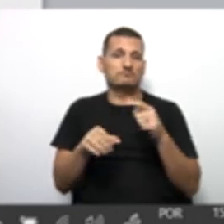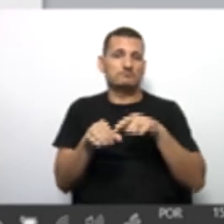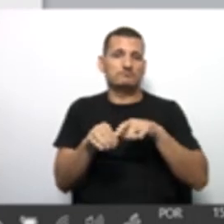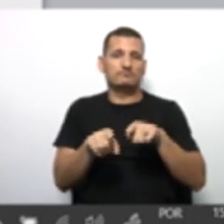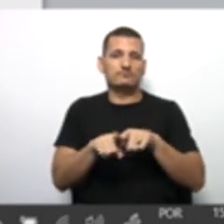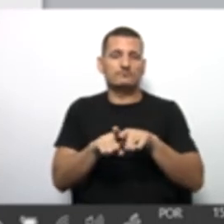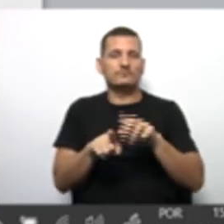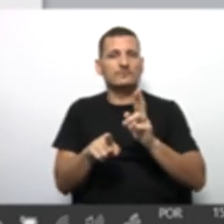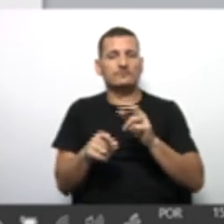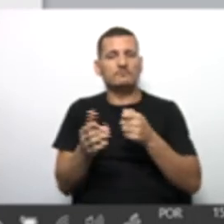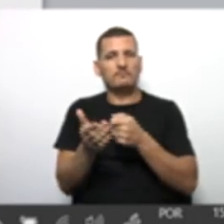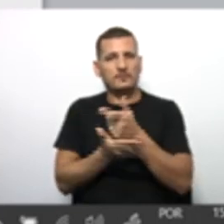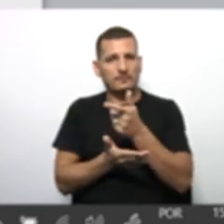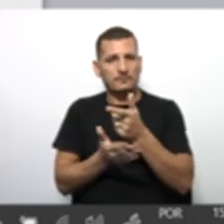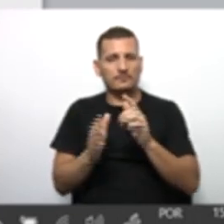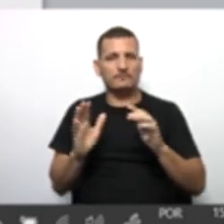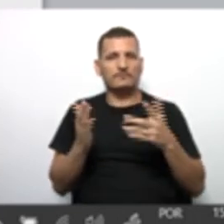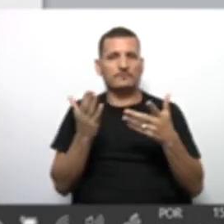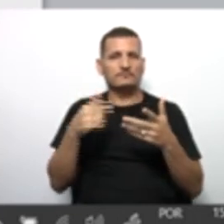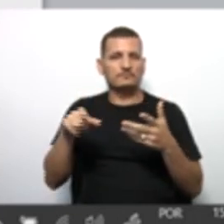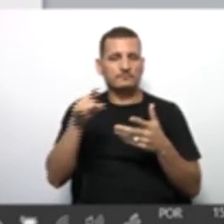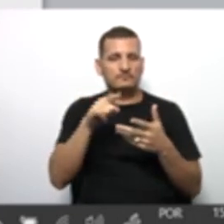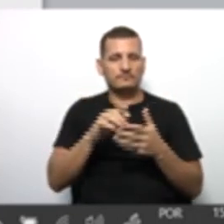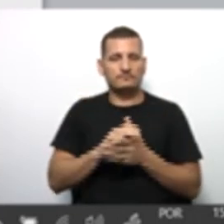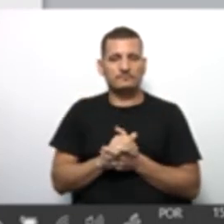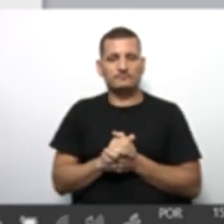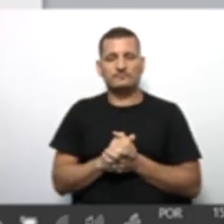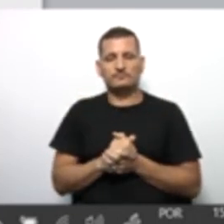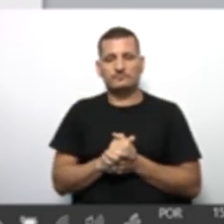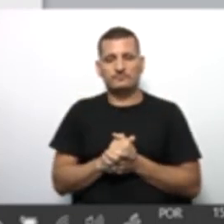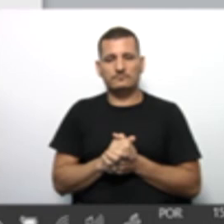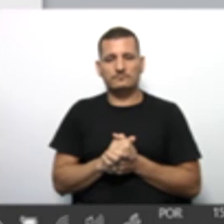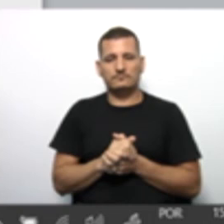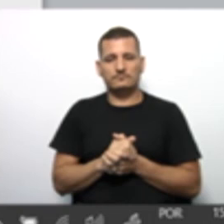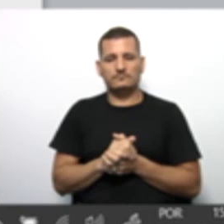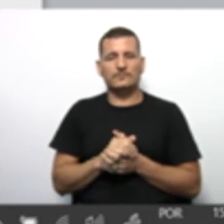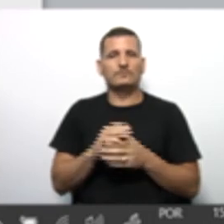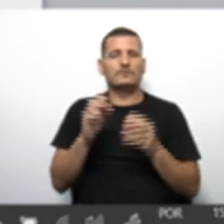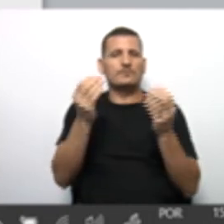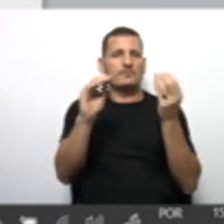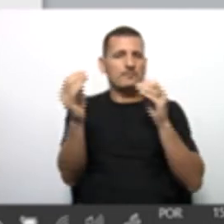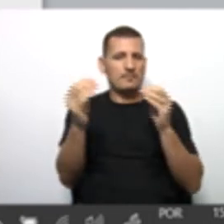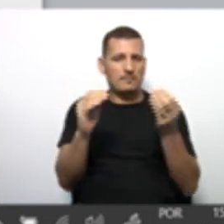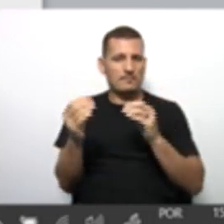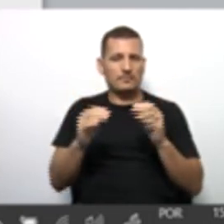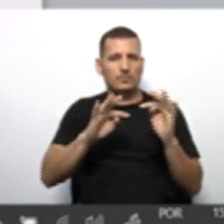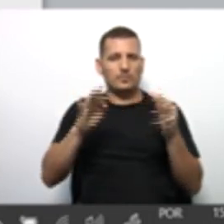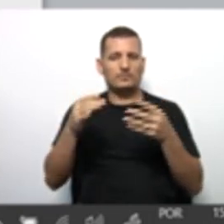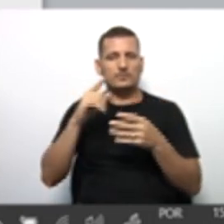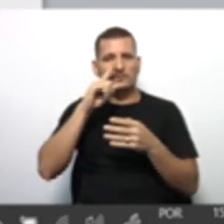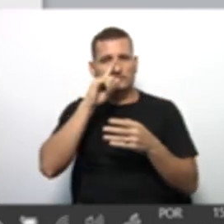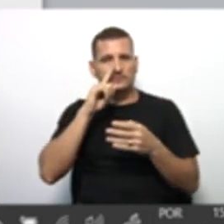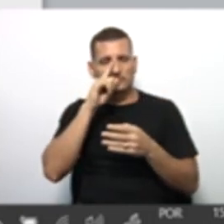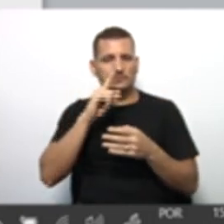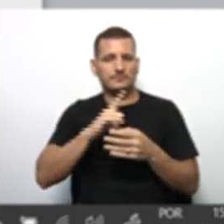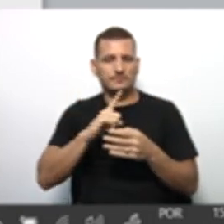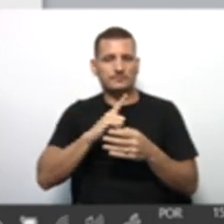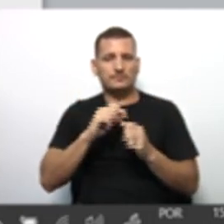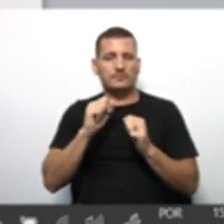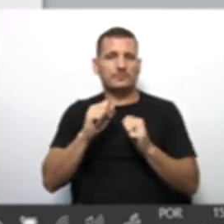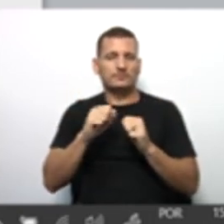vocês precisam de requisitos para poder realizar a festa, tá? Partes interessadas e patrocinadores, gente. Olha aí, ó, quem são as